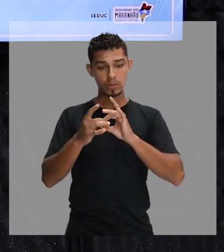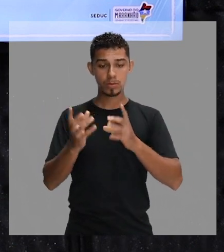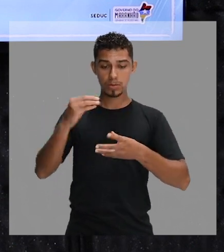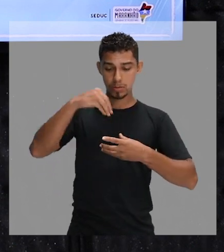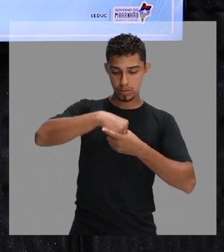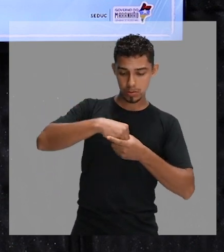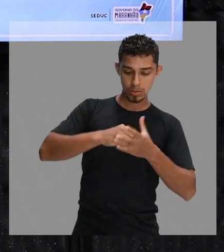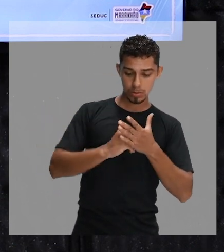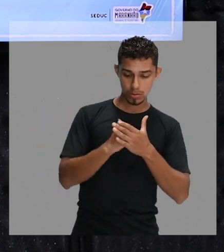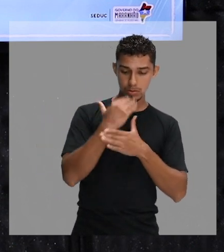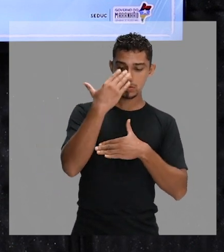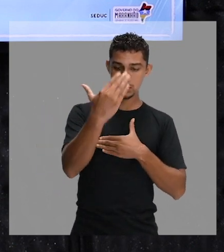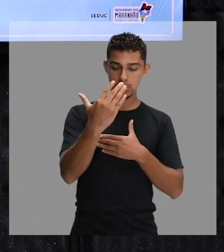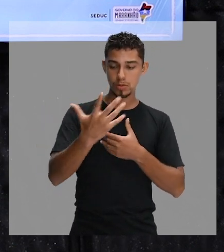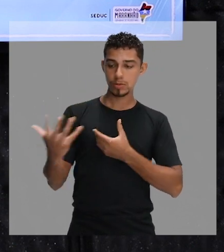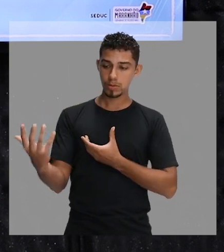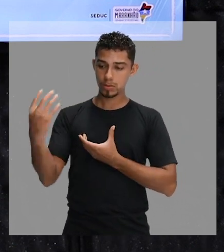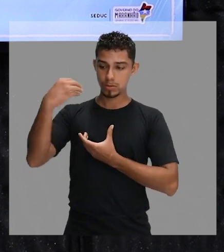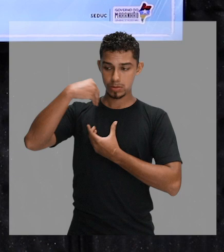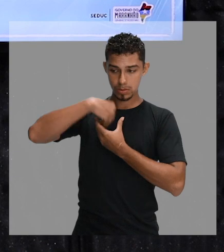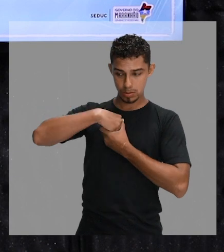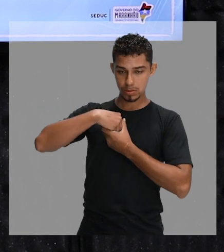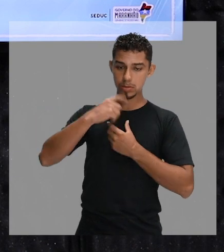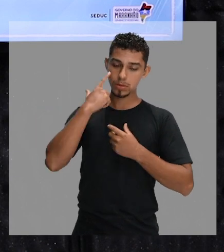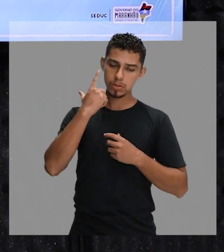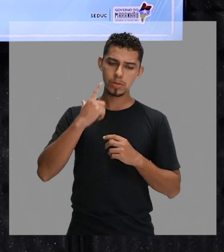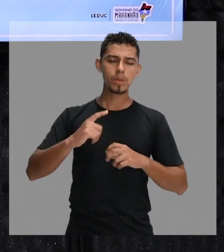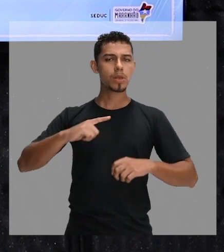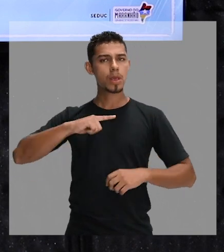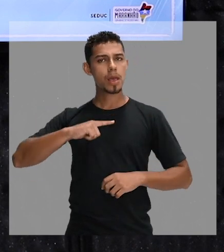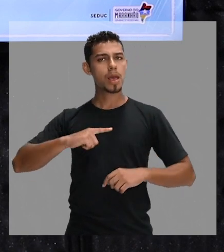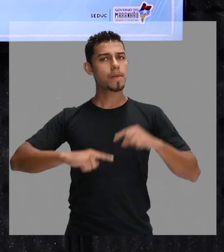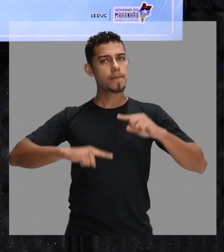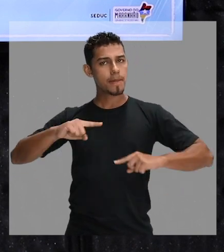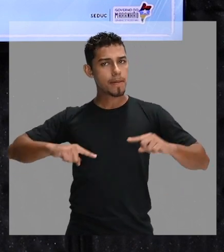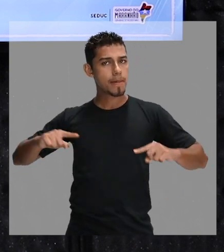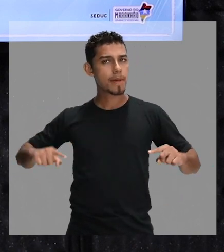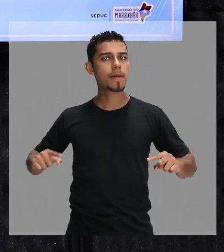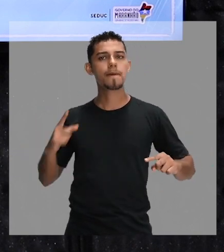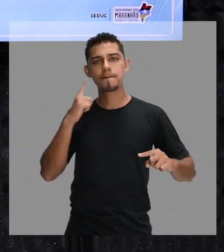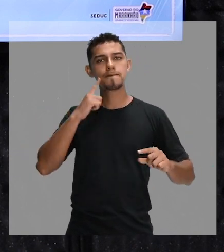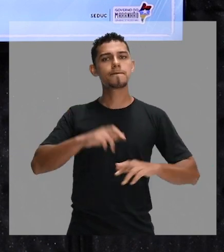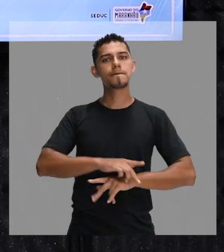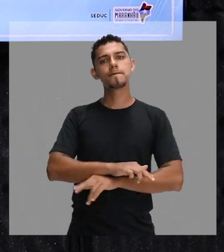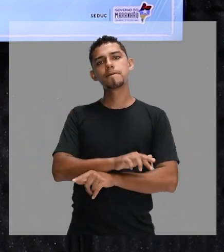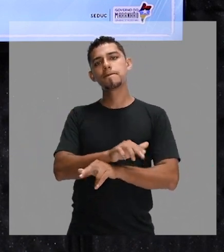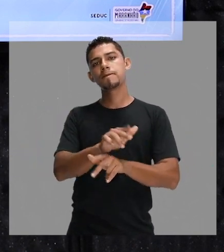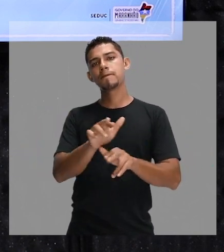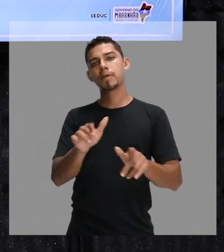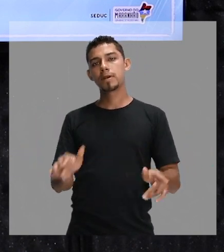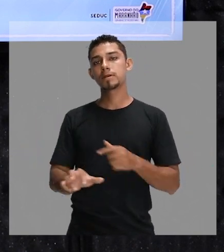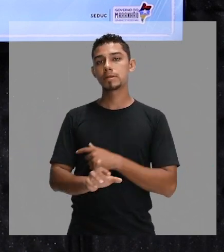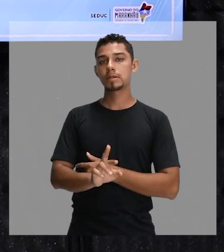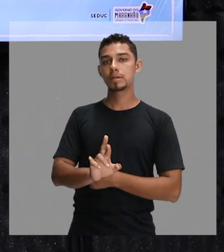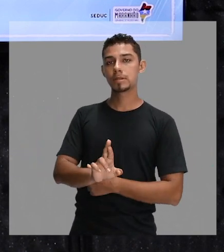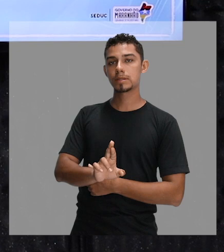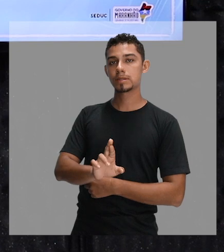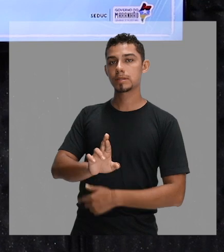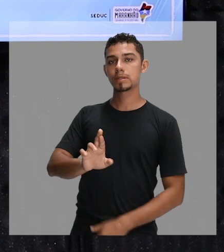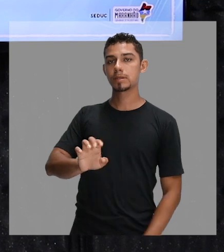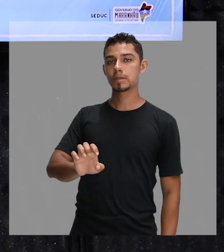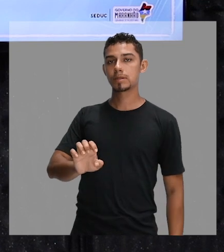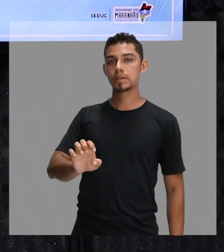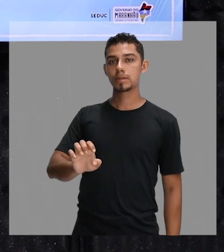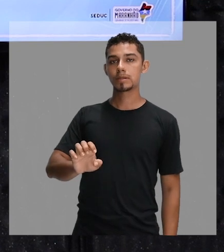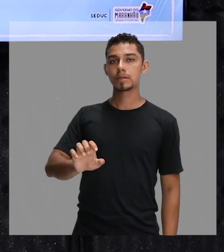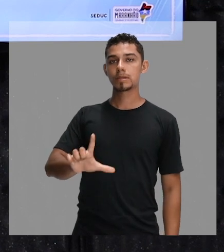agentes internos com os agentes externos, nós temos as diversas formas de relevo. Então, o relevo ele resulta da ação desses